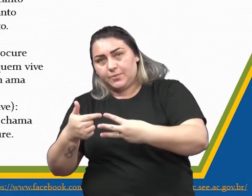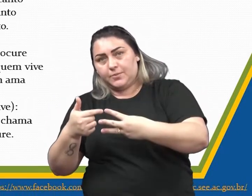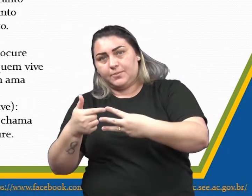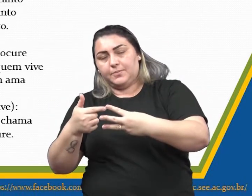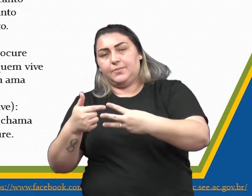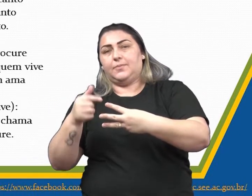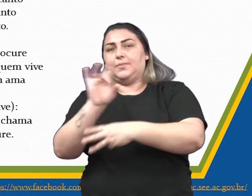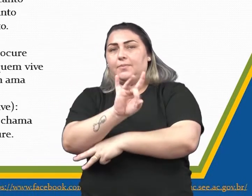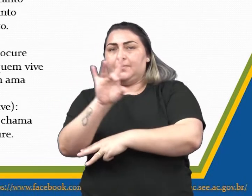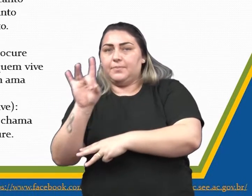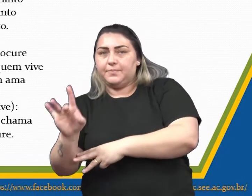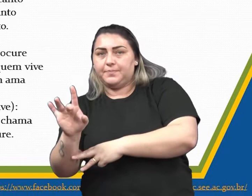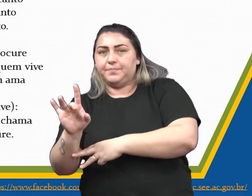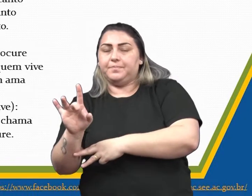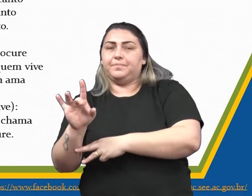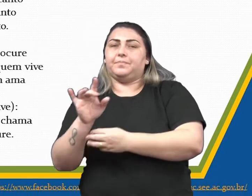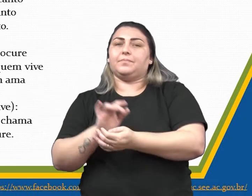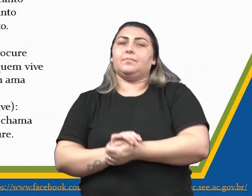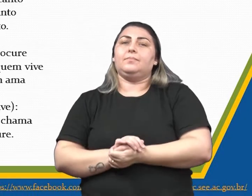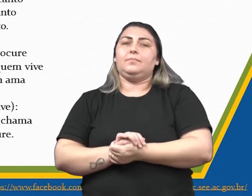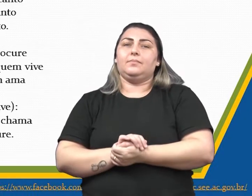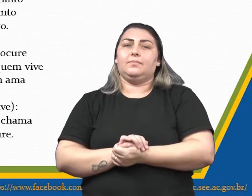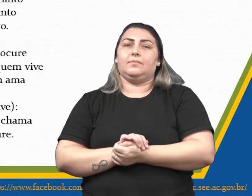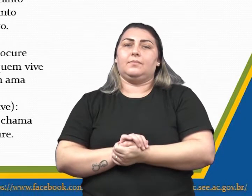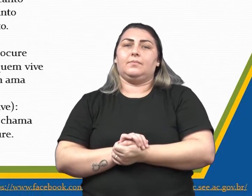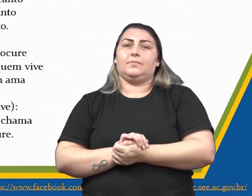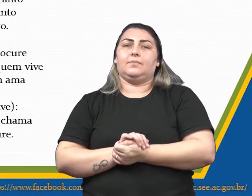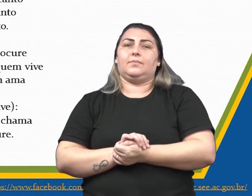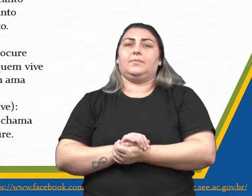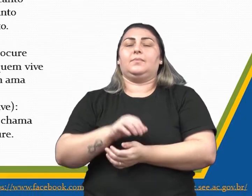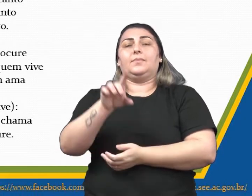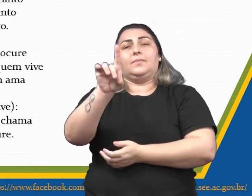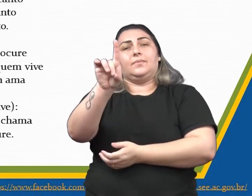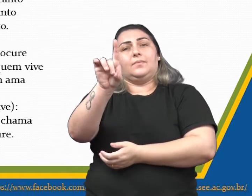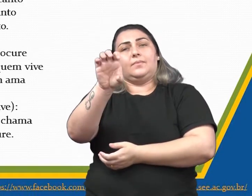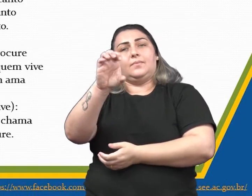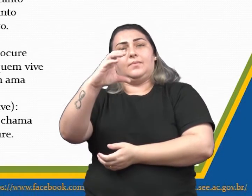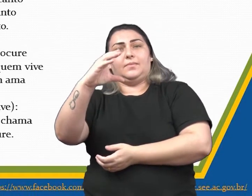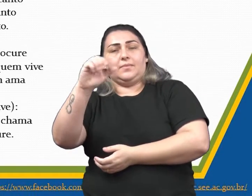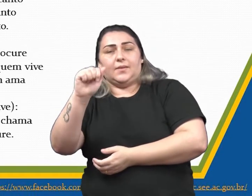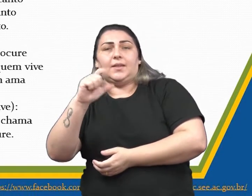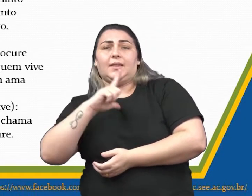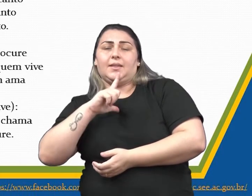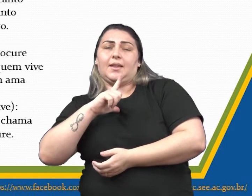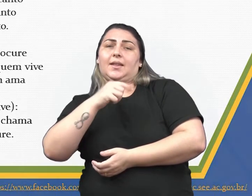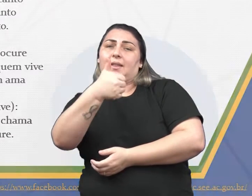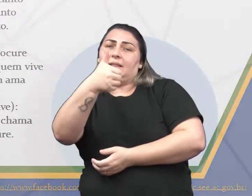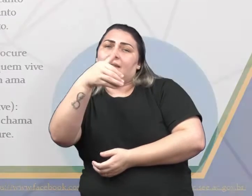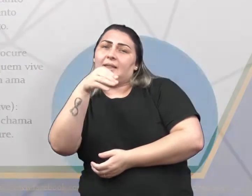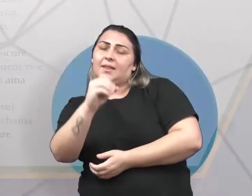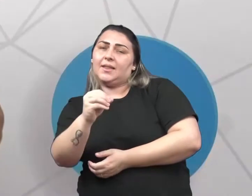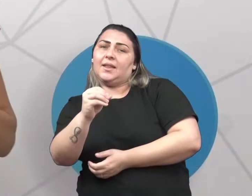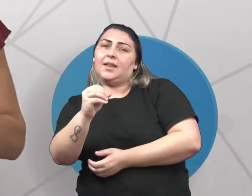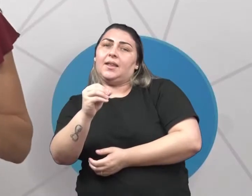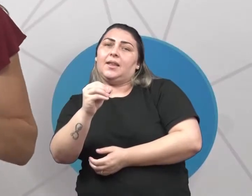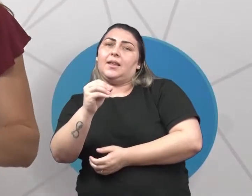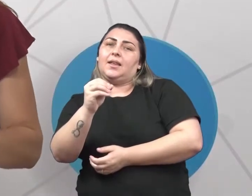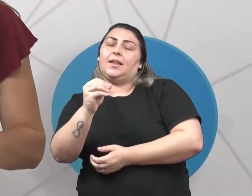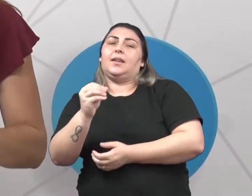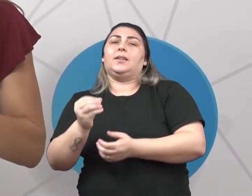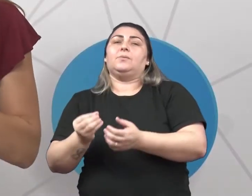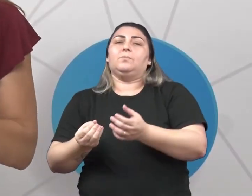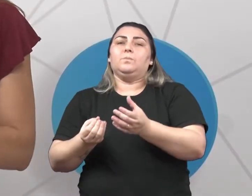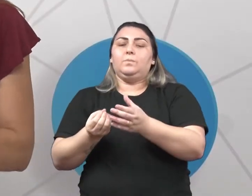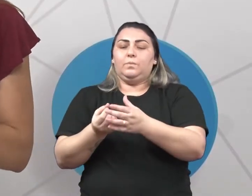3 versos. Geralmente esses versos são decassílabos, ou seja, possui 10 sílabas poéticas. Se eu fosse dividir cada